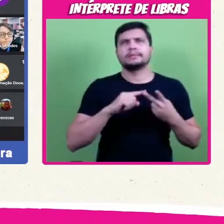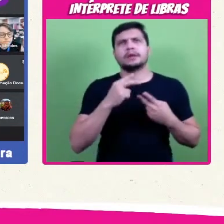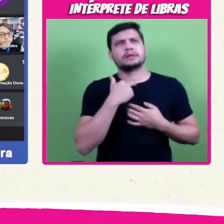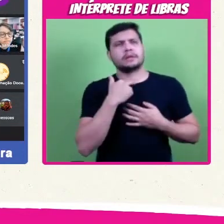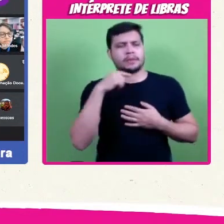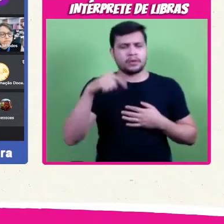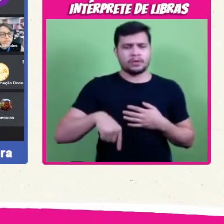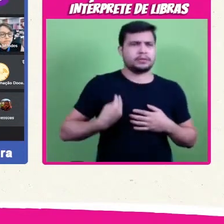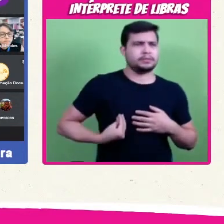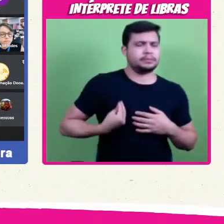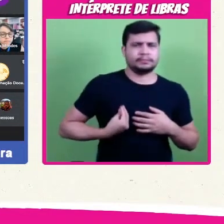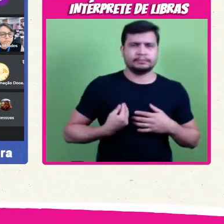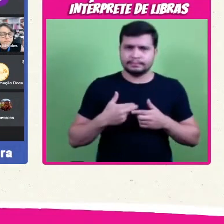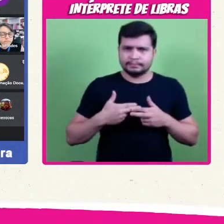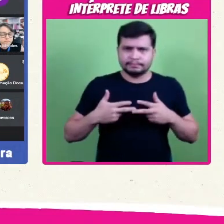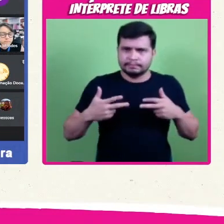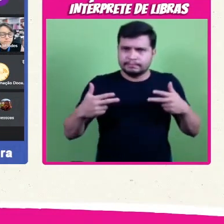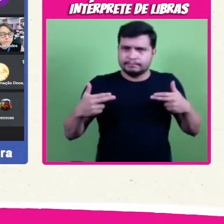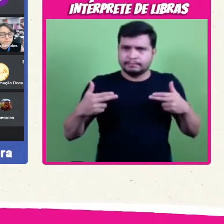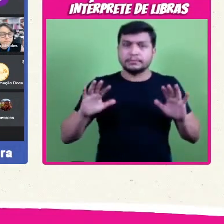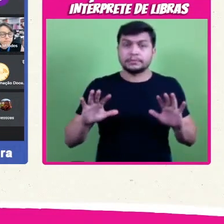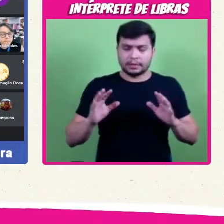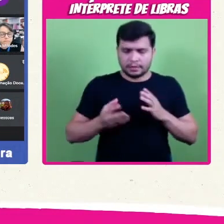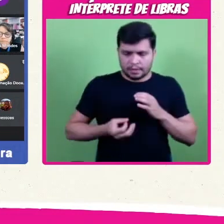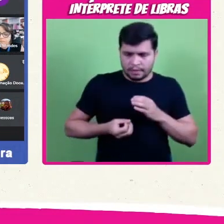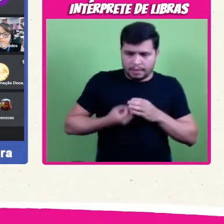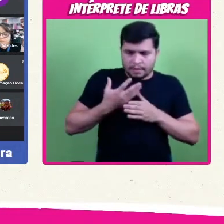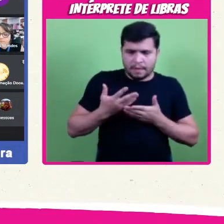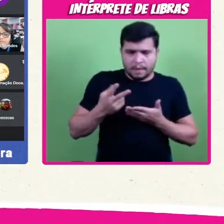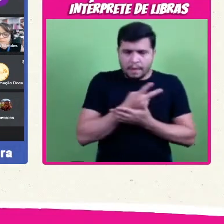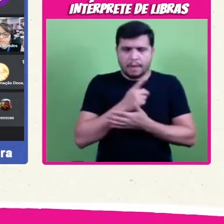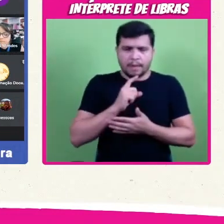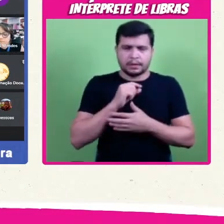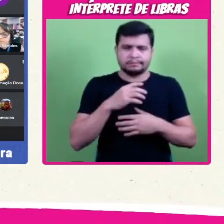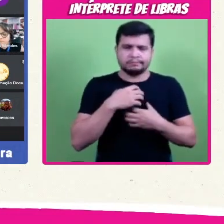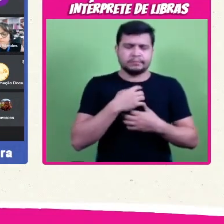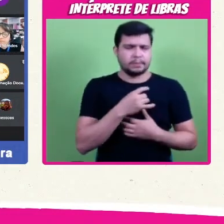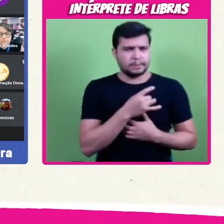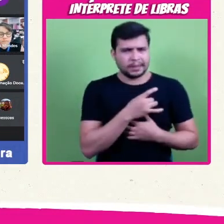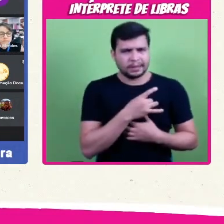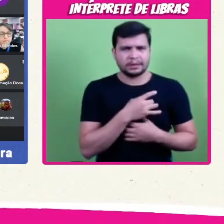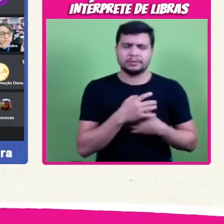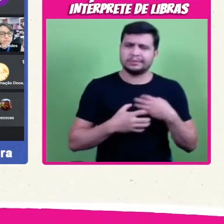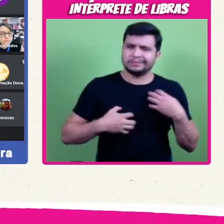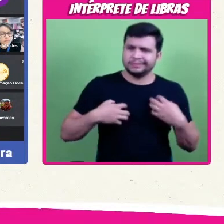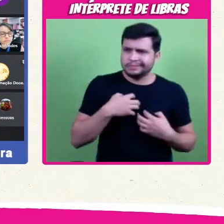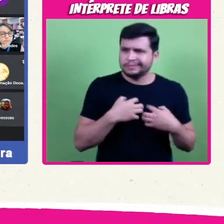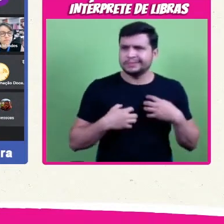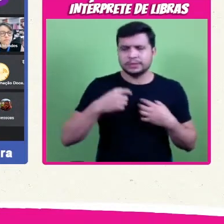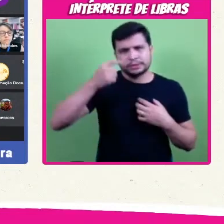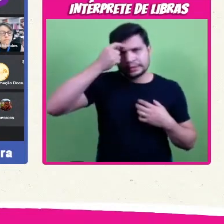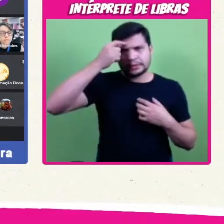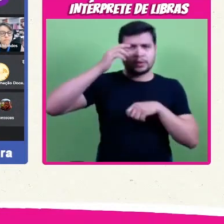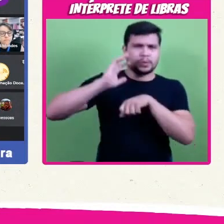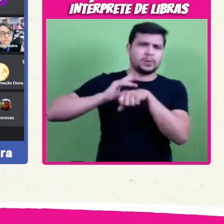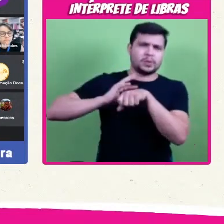E aí, o que é que gera? O medo, a frustração, o próprio adoecimento mental. E o que é